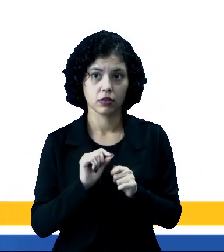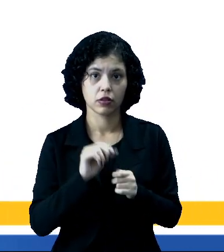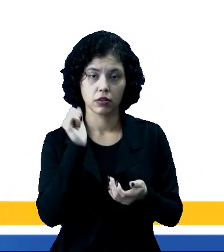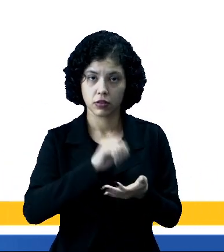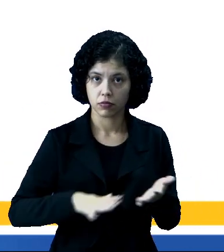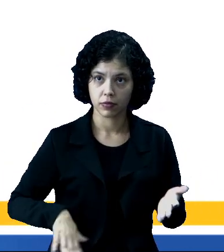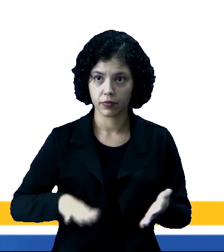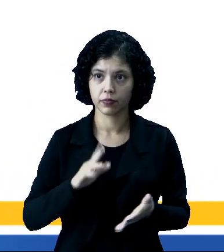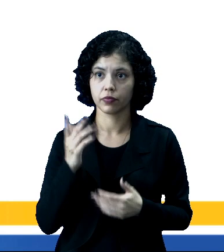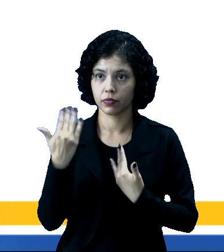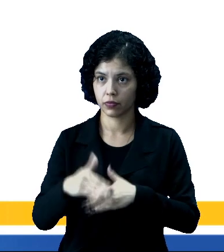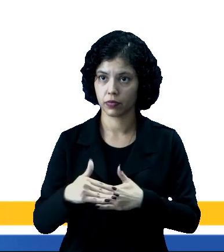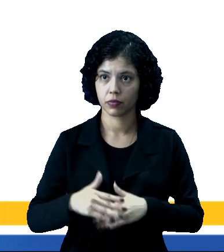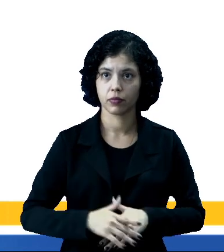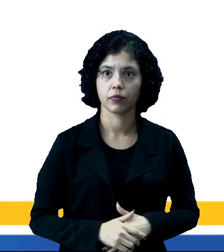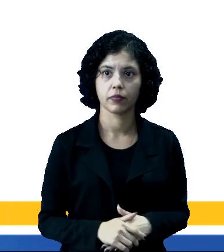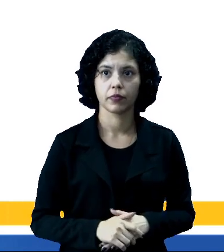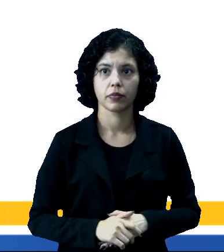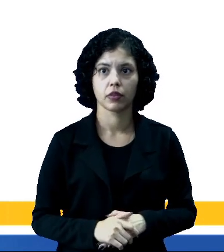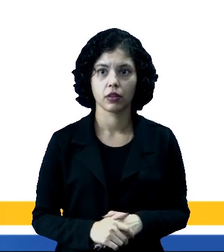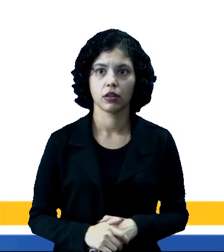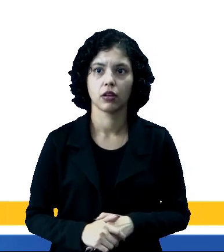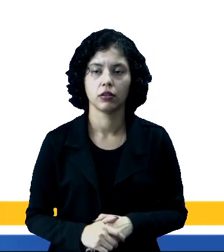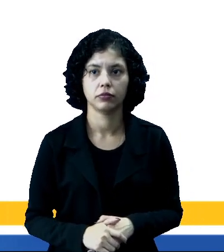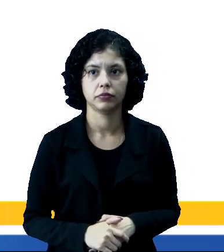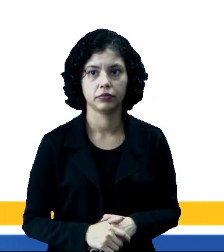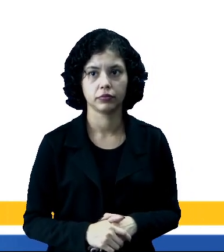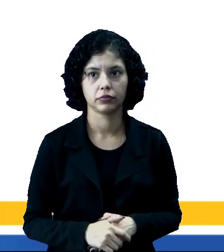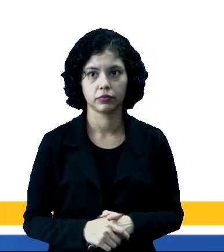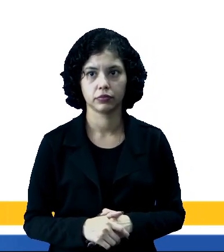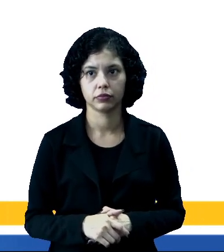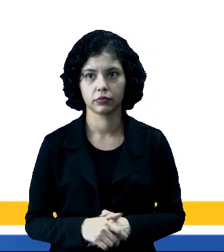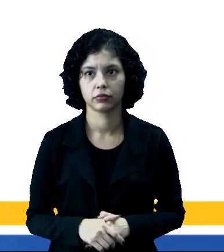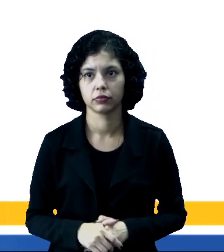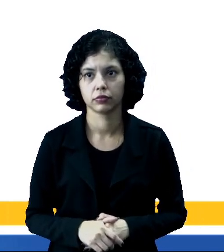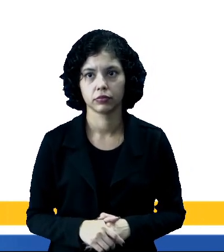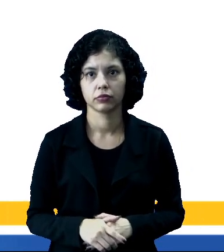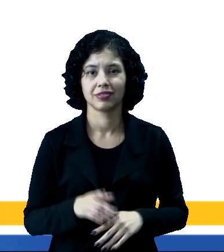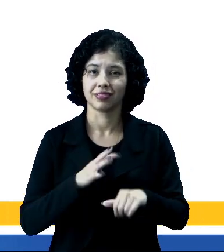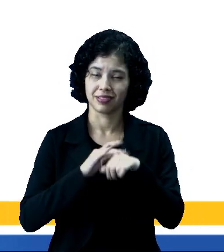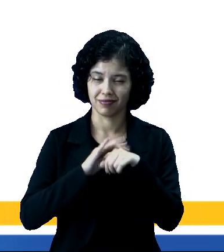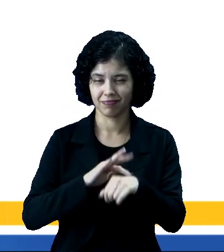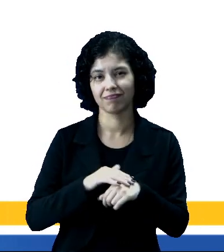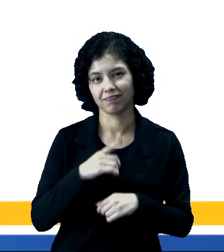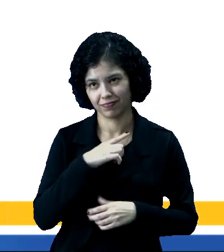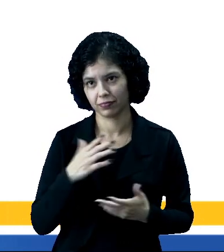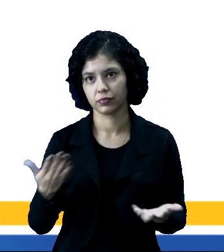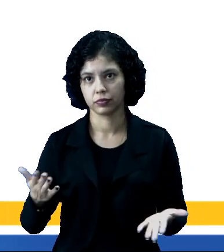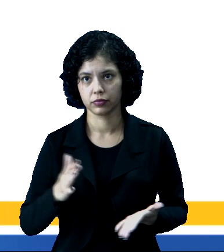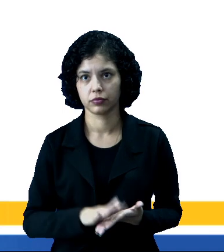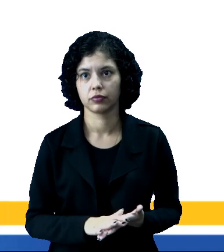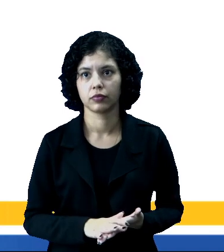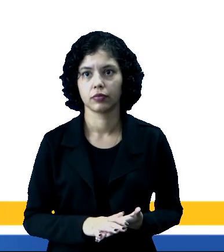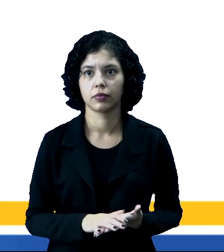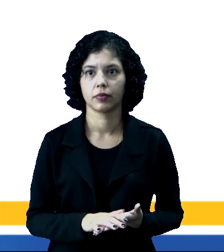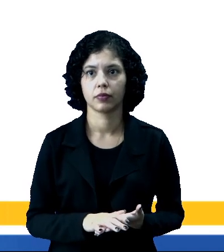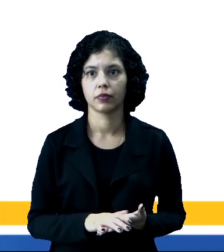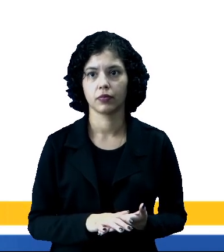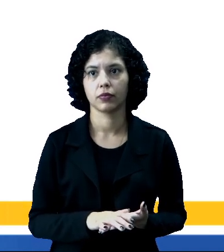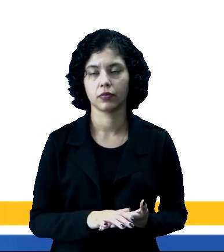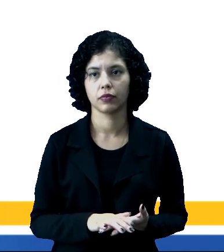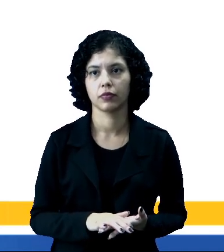né, para poder fazer a prova. O aluno diz: es que estive enferma, né, eu estive doente. A professora